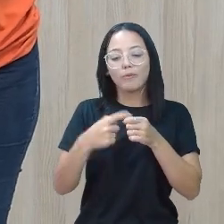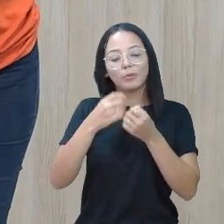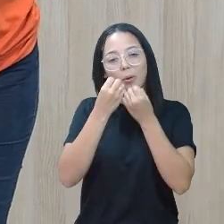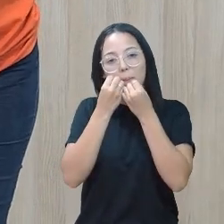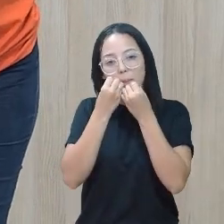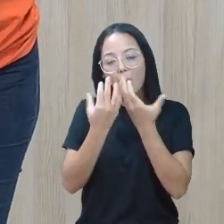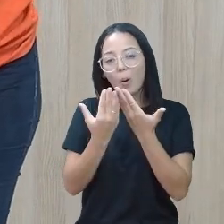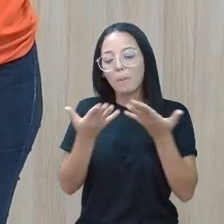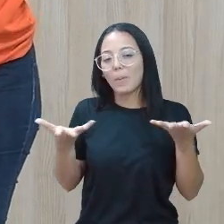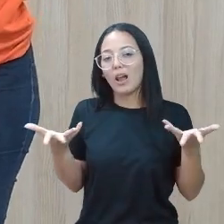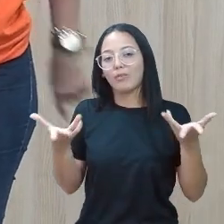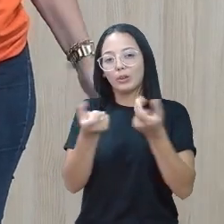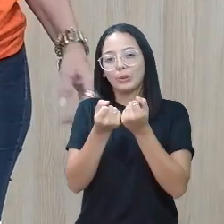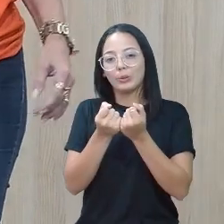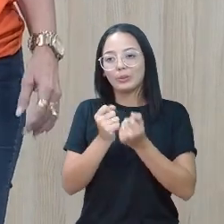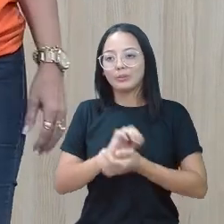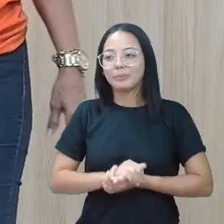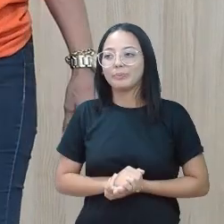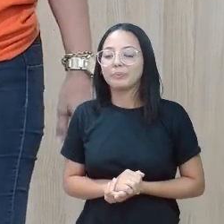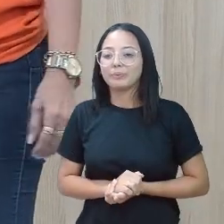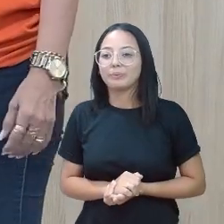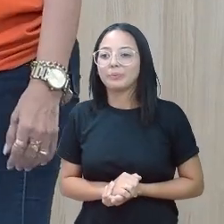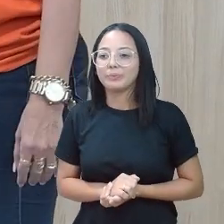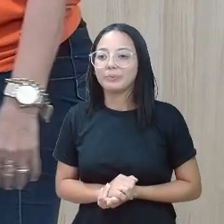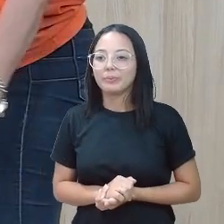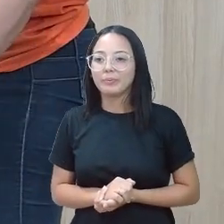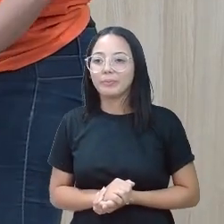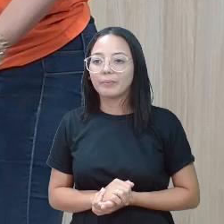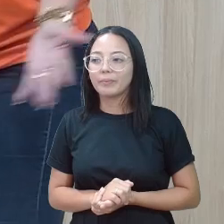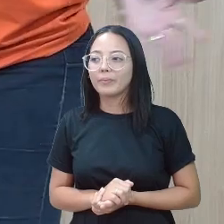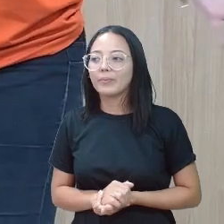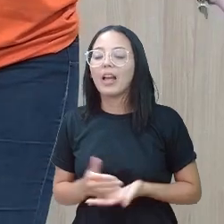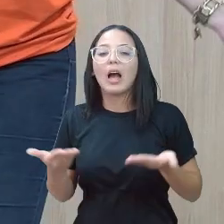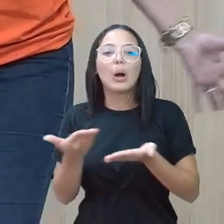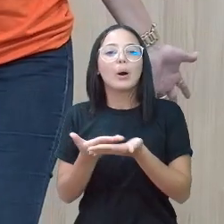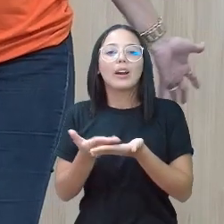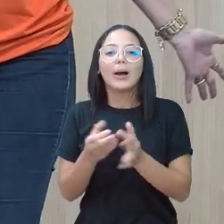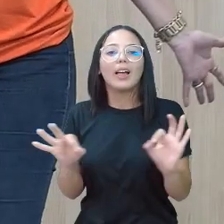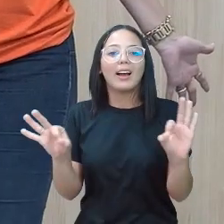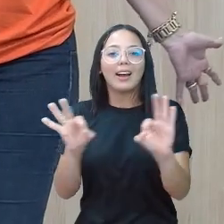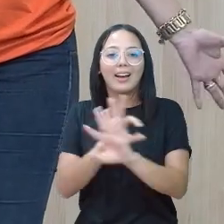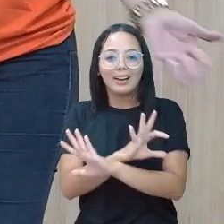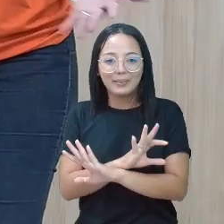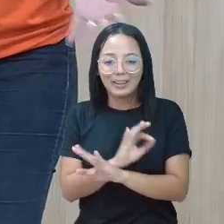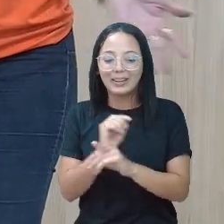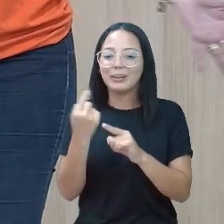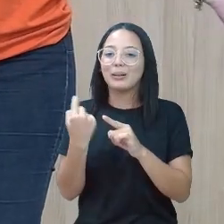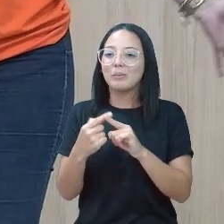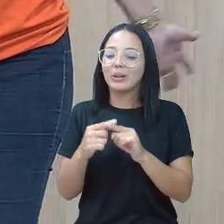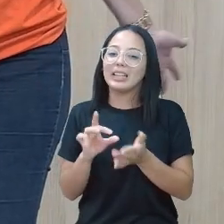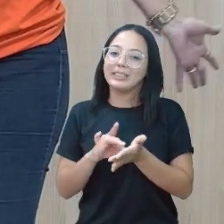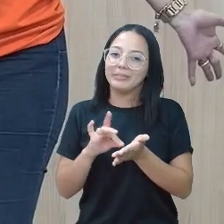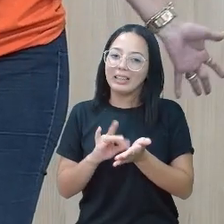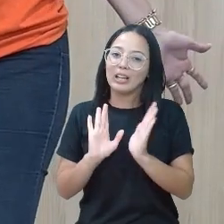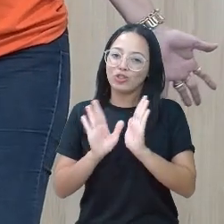sido maravilhoso para a gente, tá bom? Então, vamos lá encerrar a nossa aula, porque